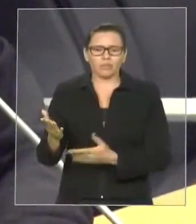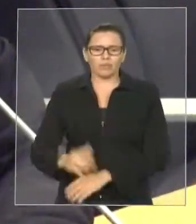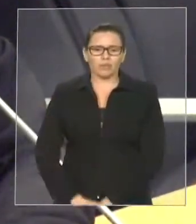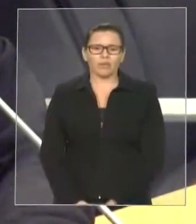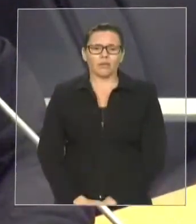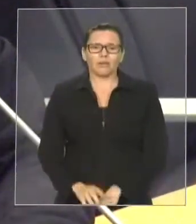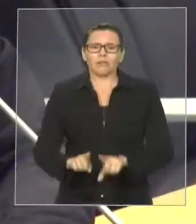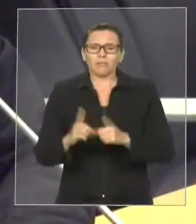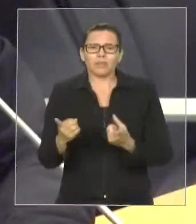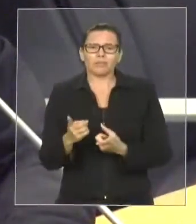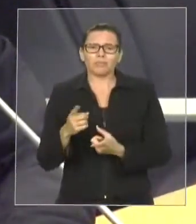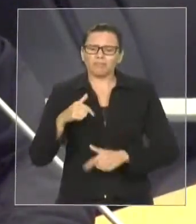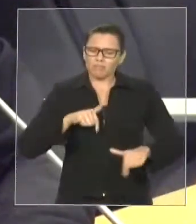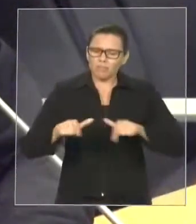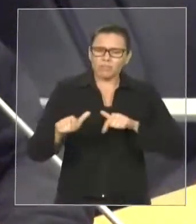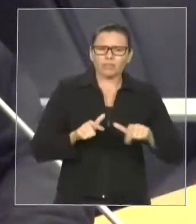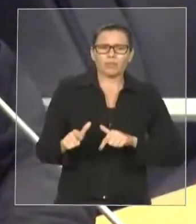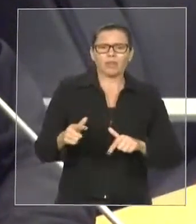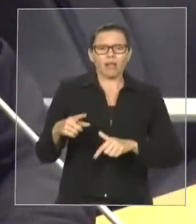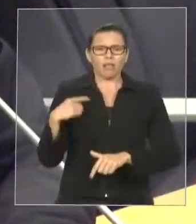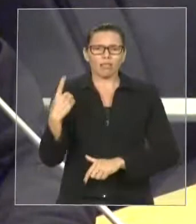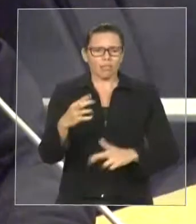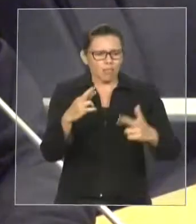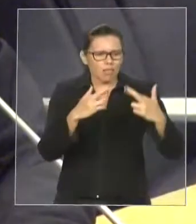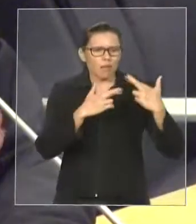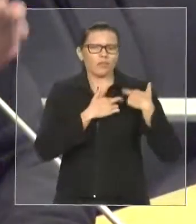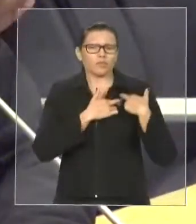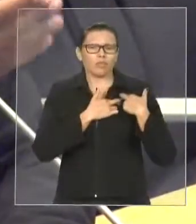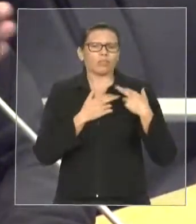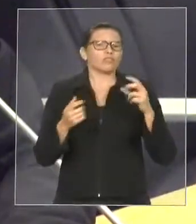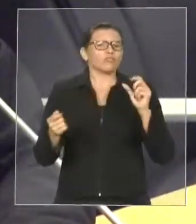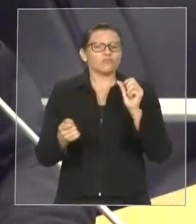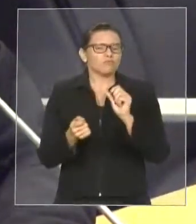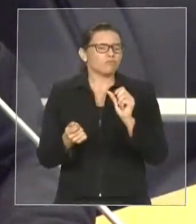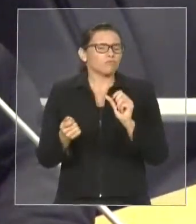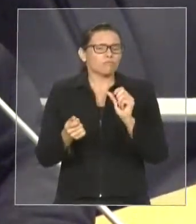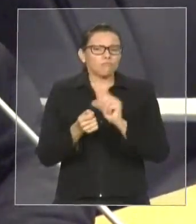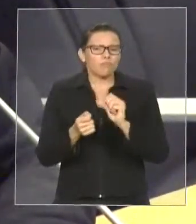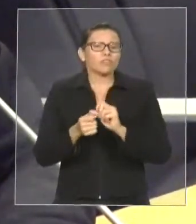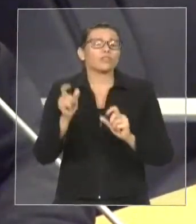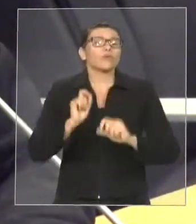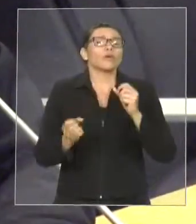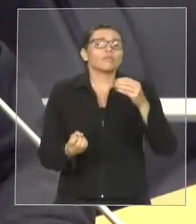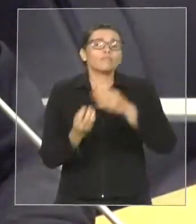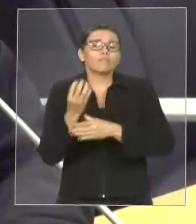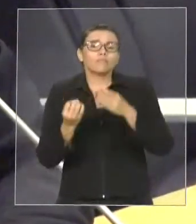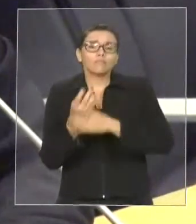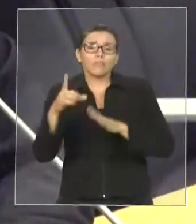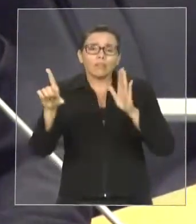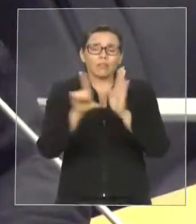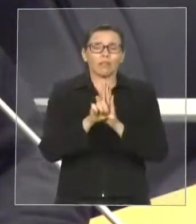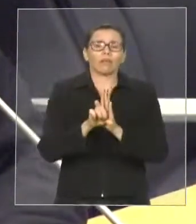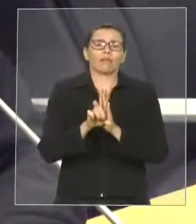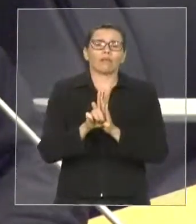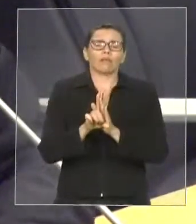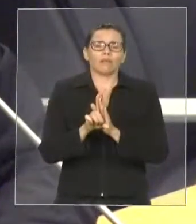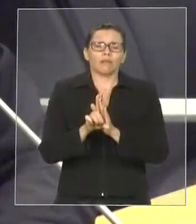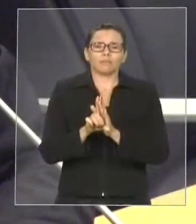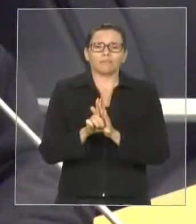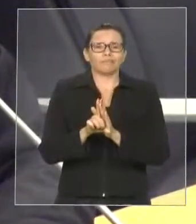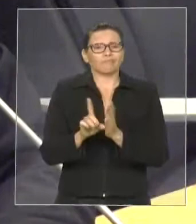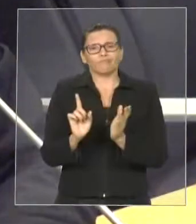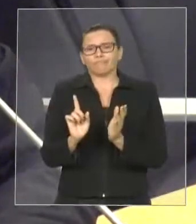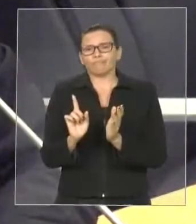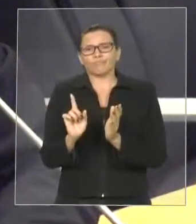Nós encontramos tantas dificuldades para aprovar, por exemplo, as emendas impositivas que o deputado